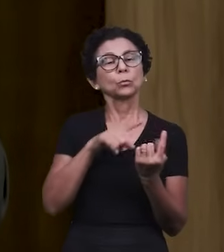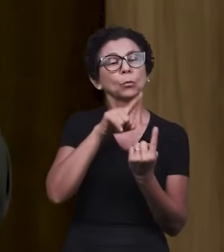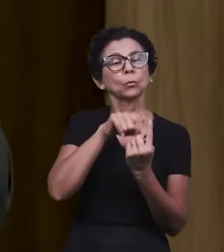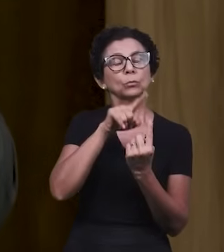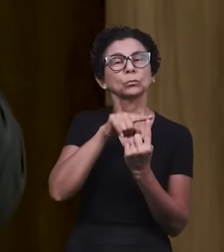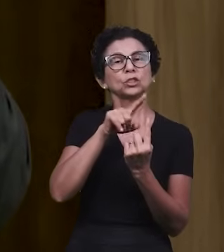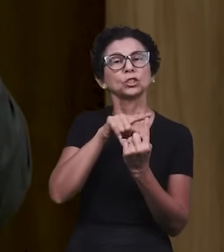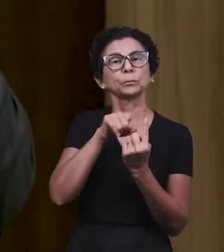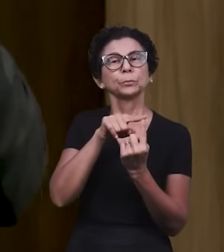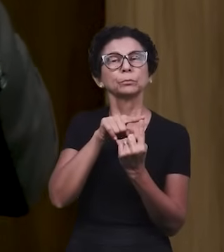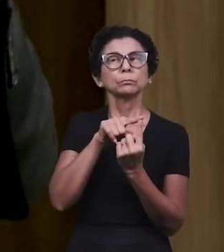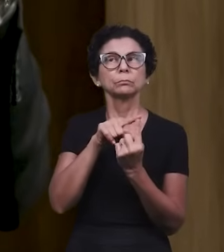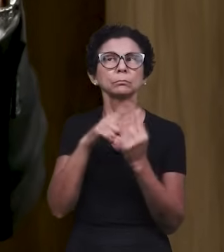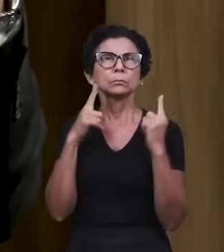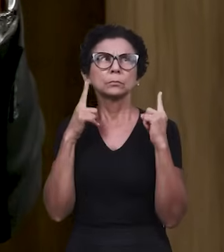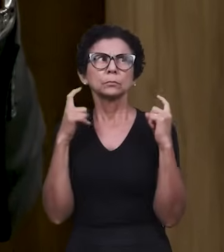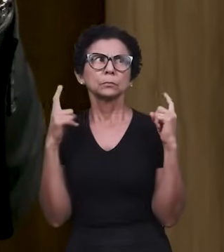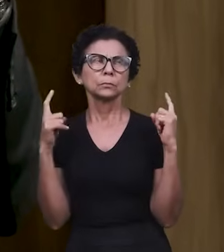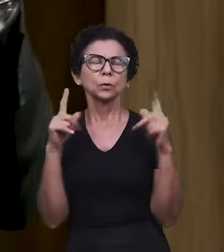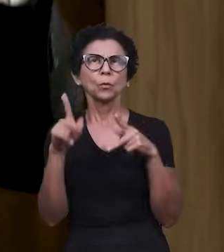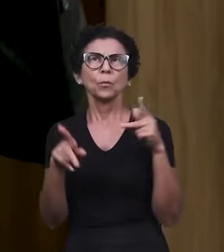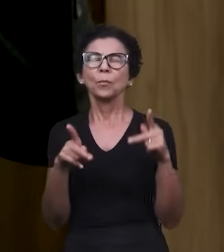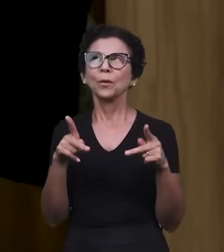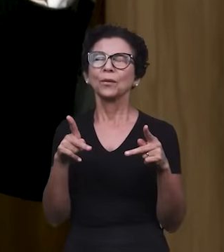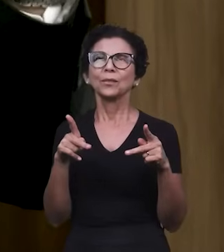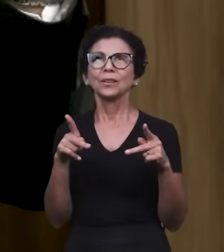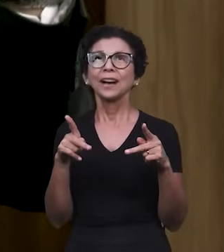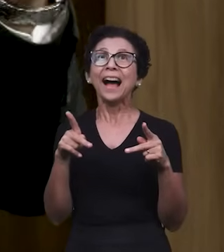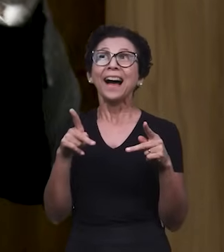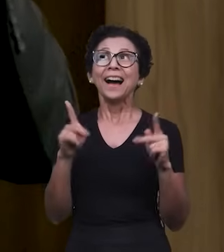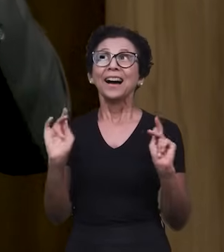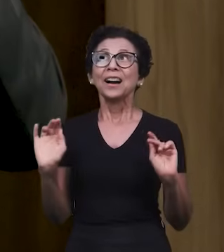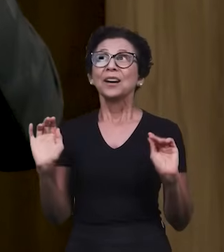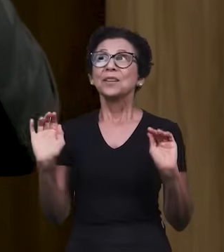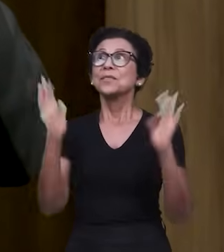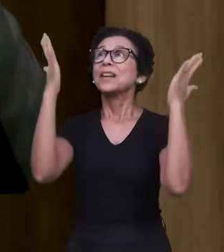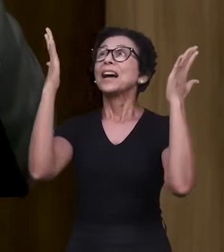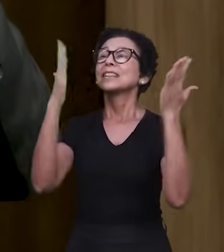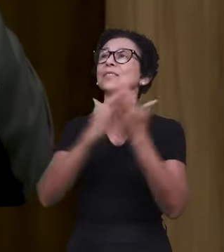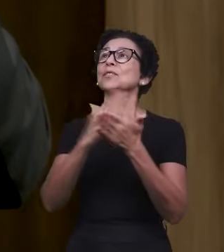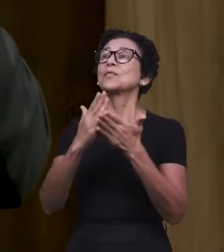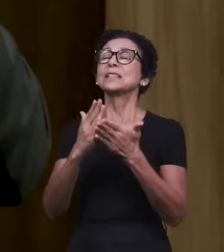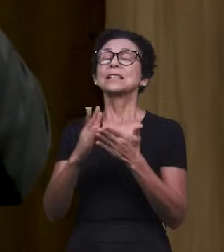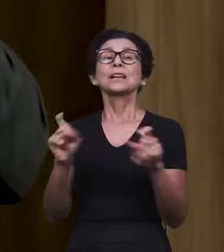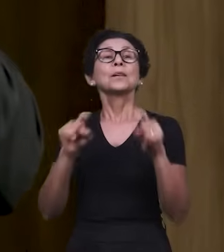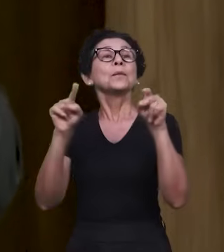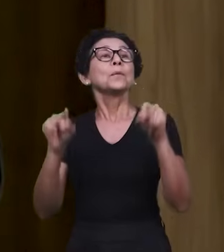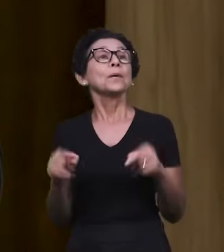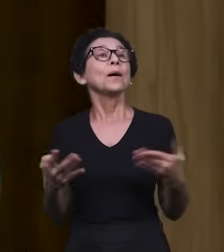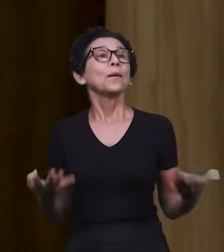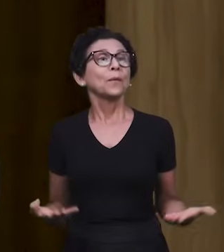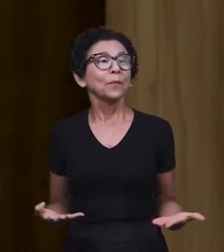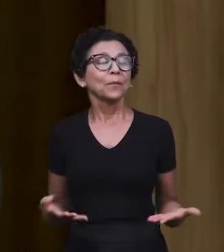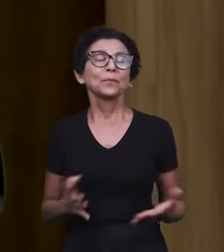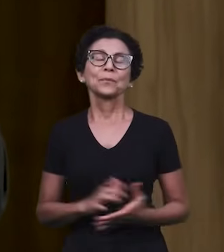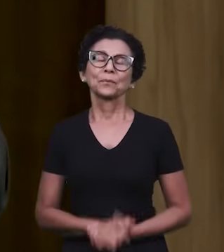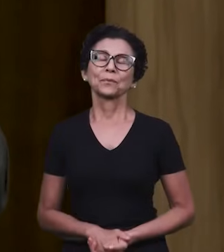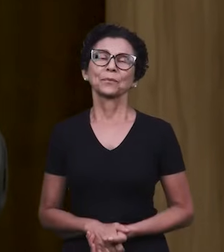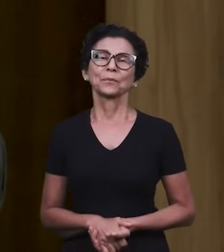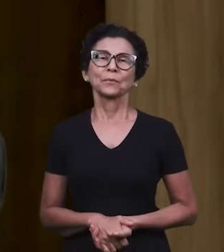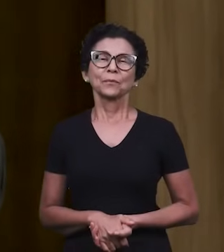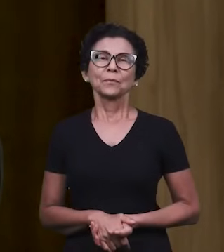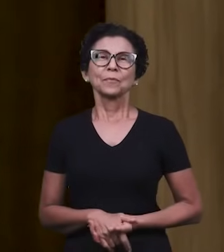toque, o povo já identificava. Vai iniciar a festa, tal festa. Né? E interessante